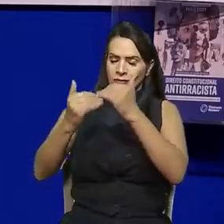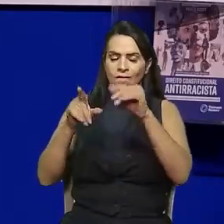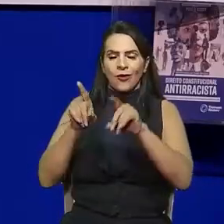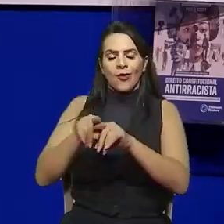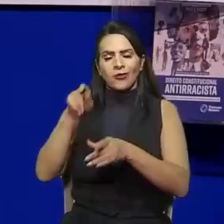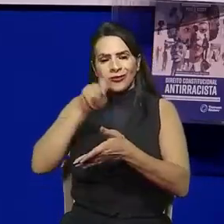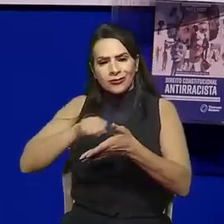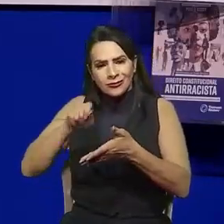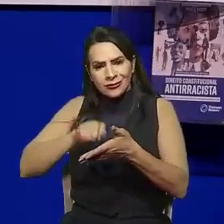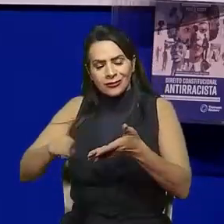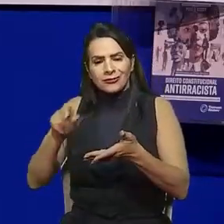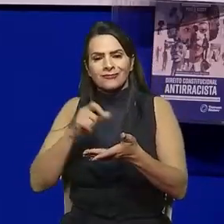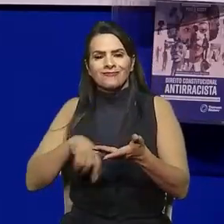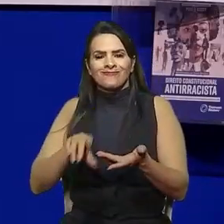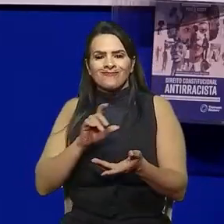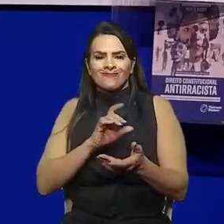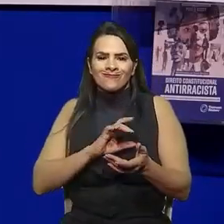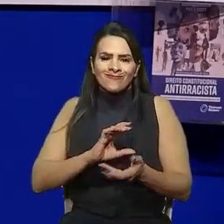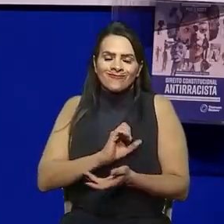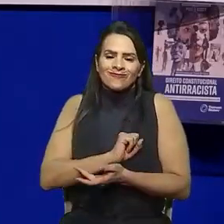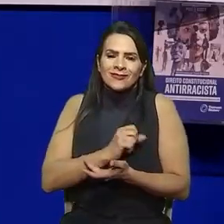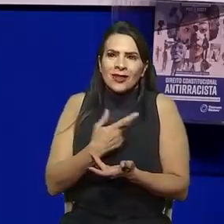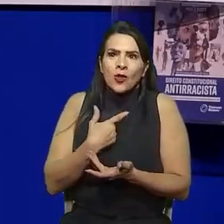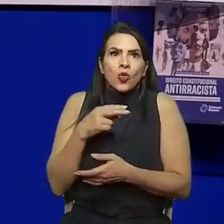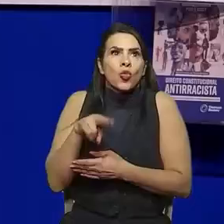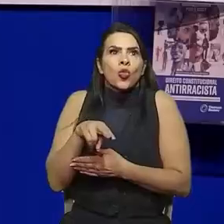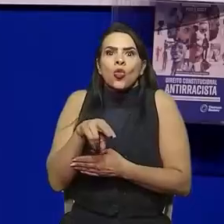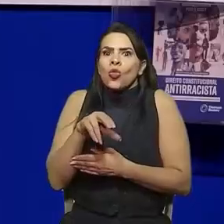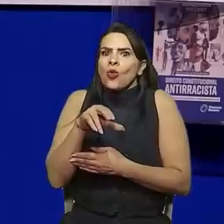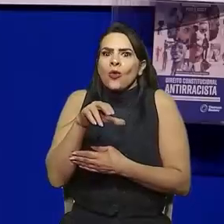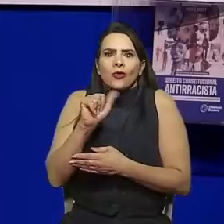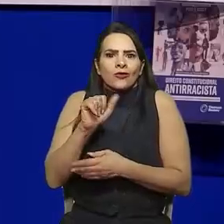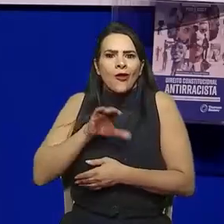Uau! E eu nunca tive coragem.